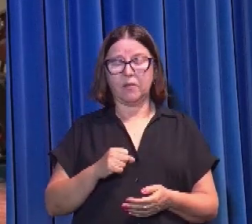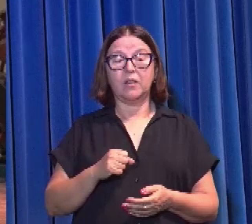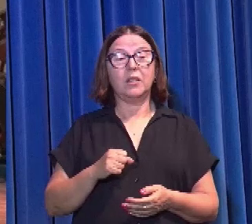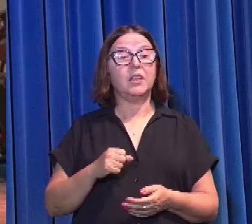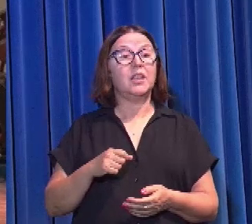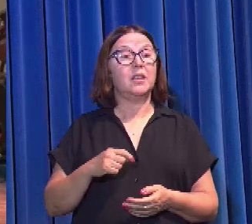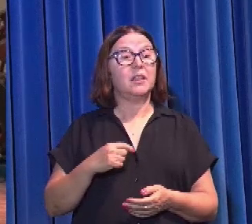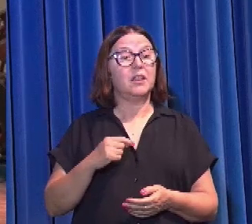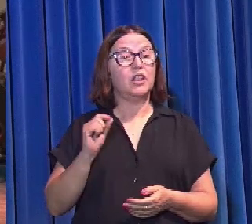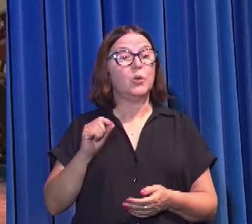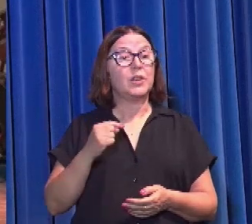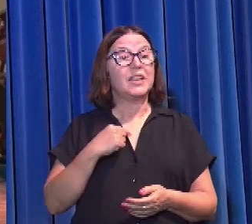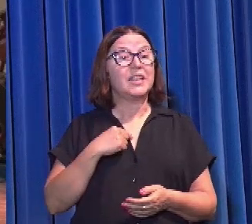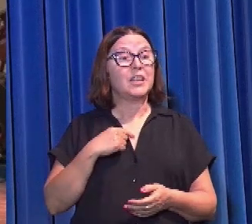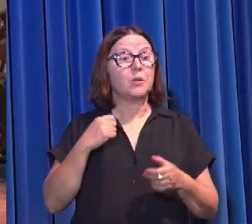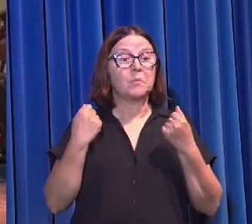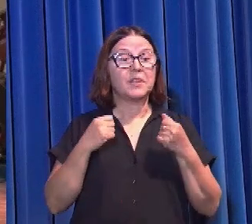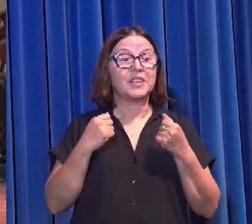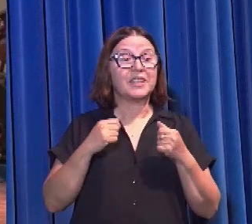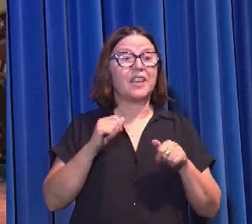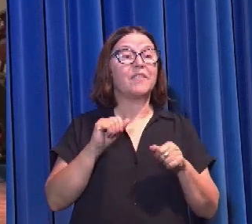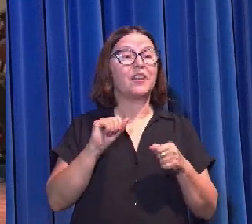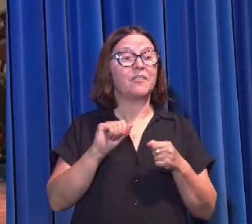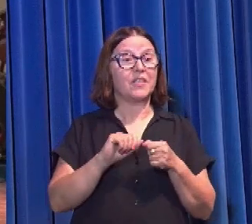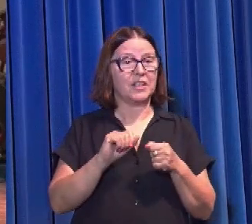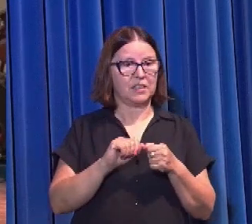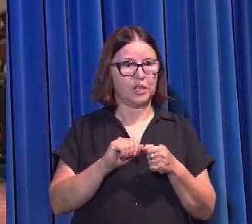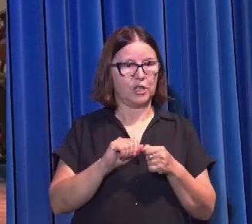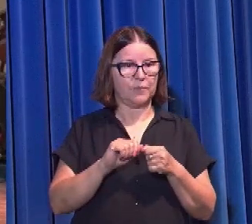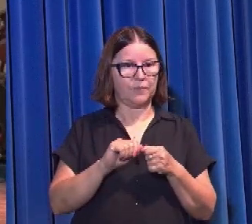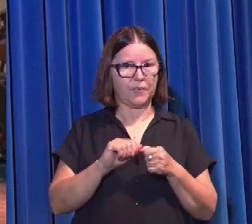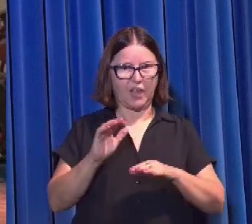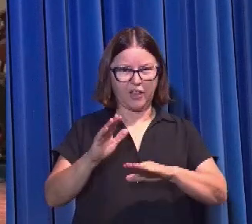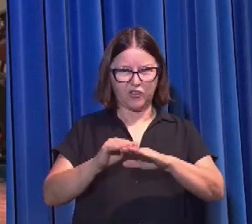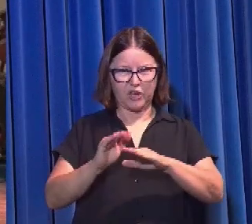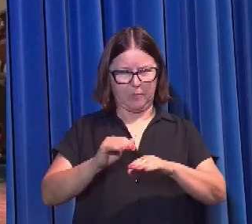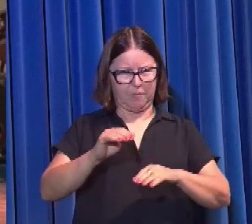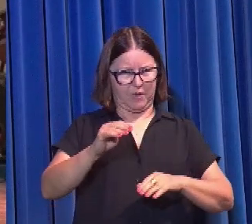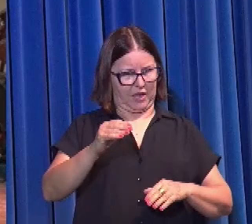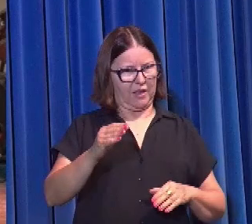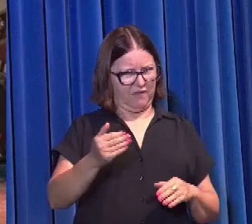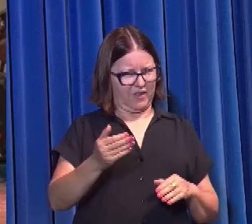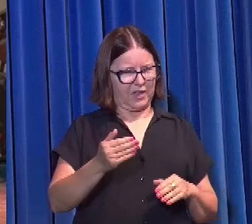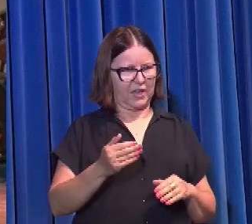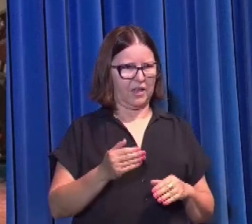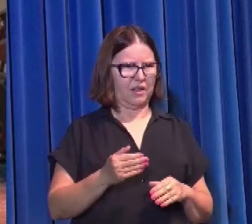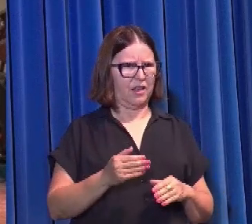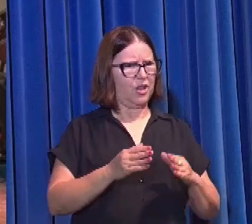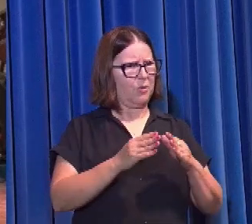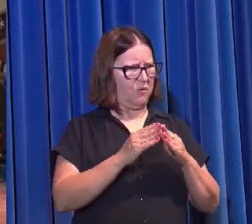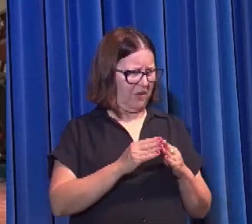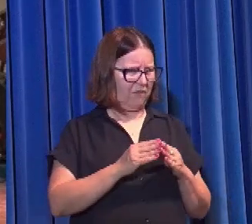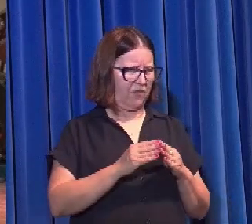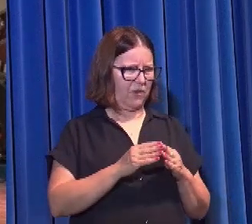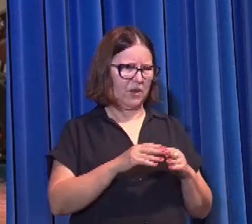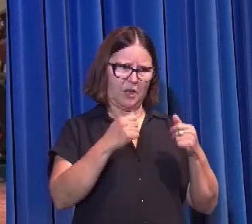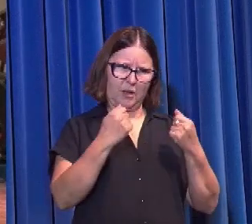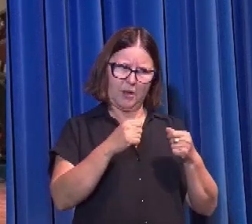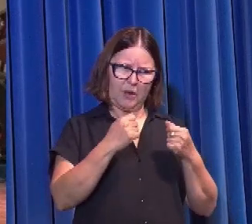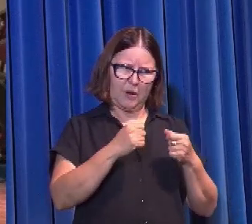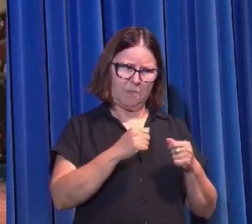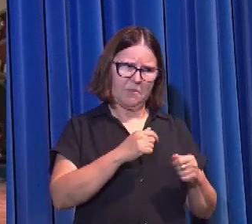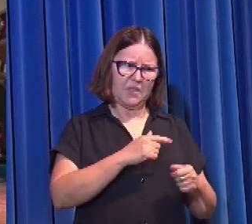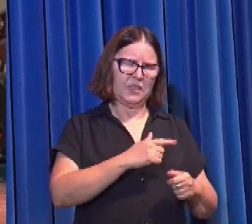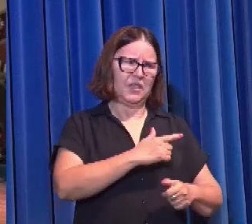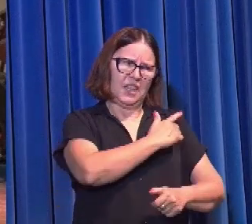Chamado a irmã em amor e trazer para ela a verdade. Né? Mas então só a verdade não basta, só o amor não dá.